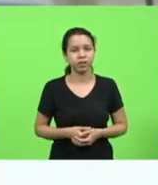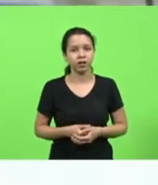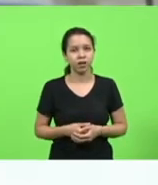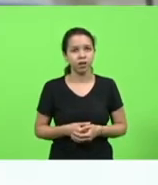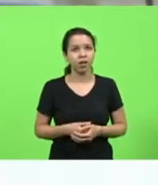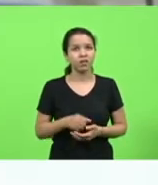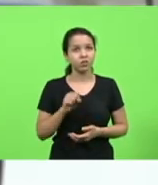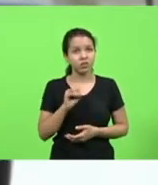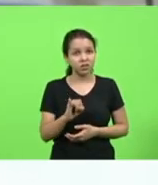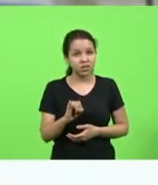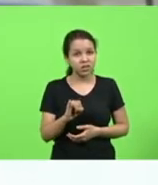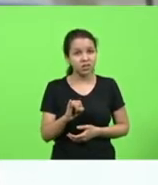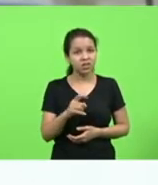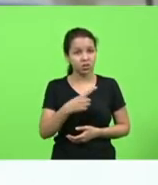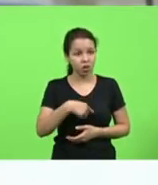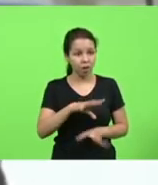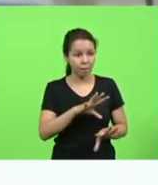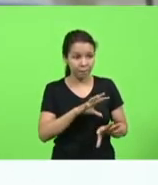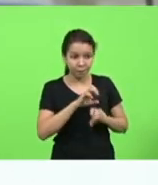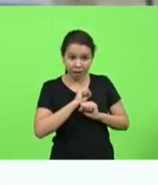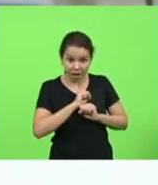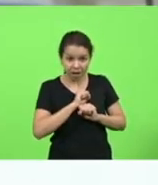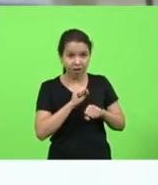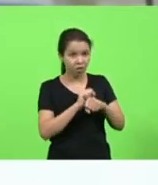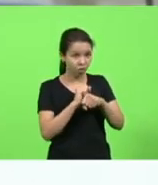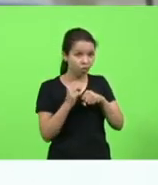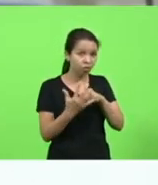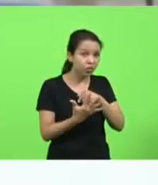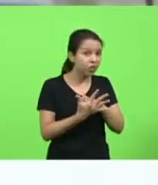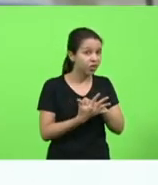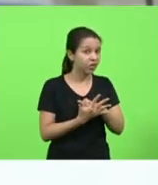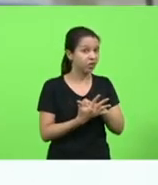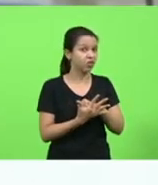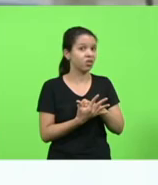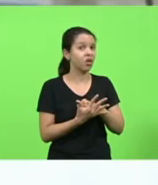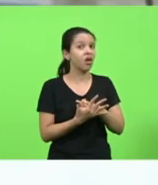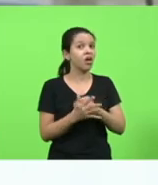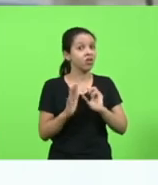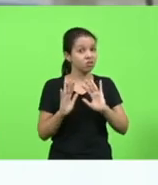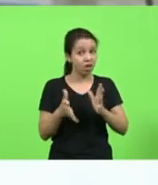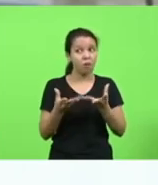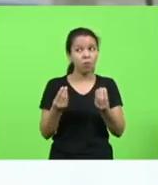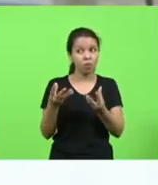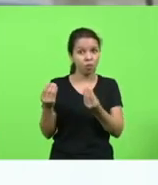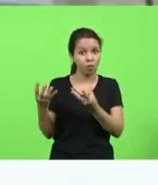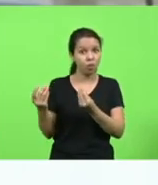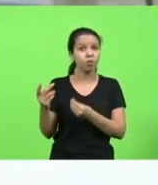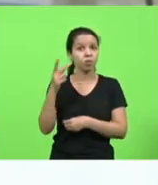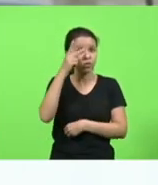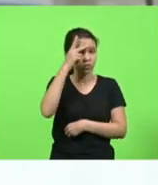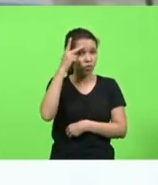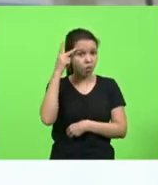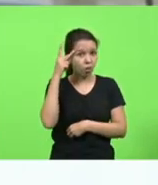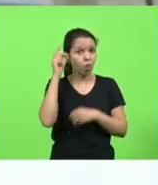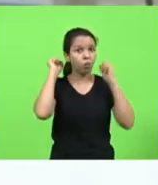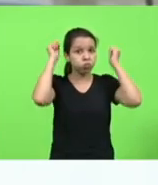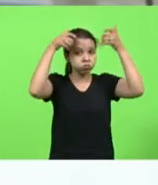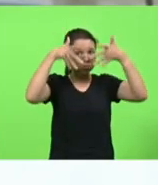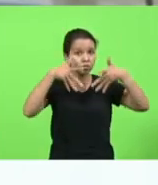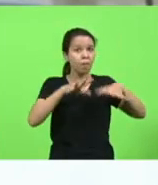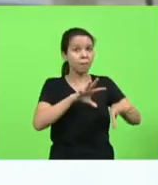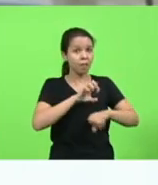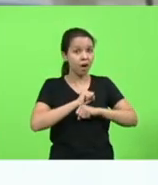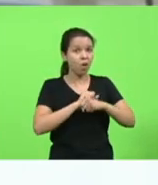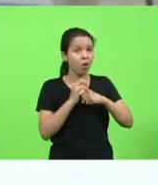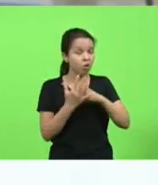gente for contaminado, se a gente for, que nós já tivemos muitos casos que as pessoas já foram contaminadas com Covid e ficaram